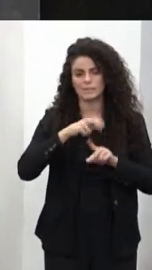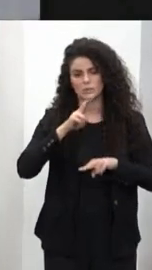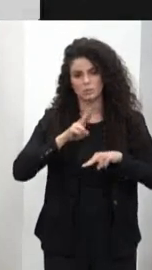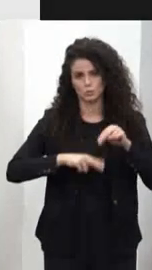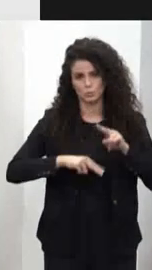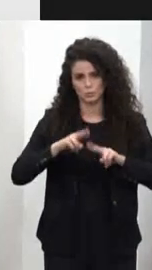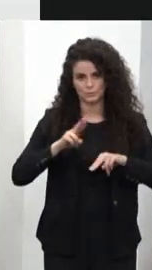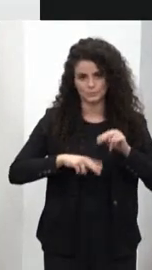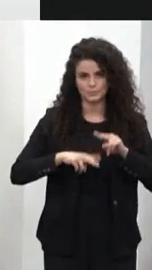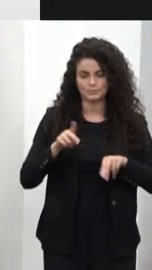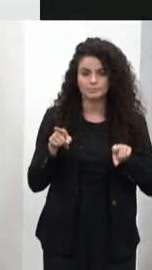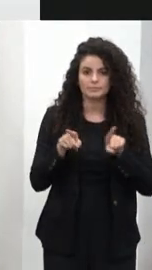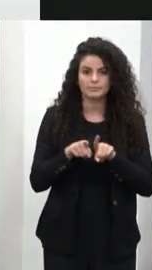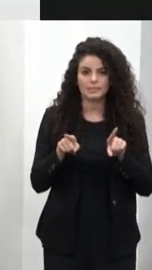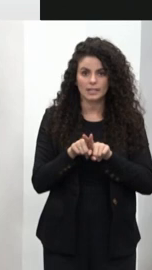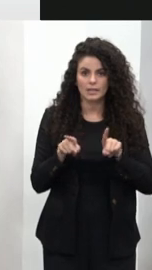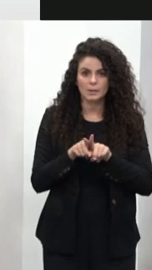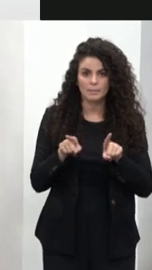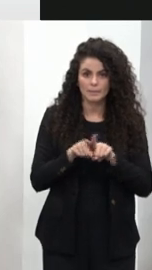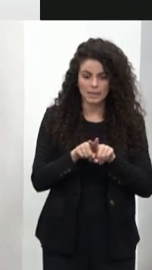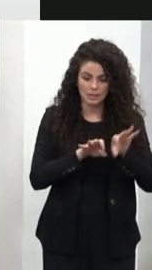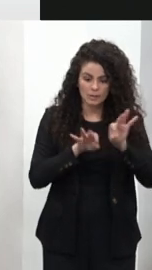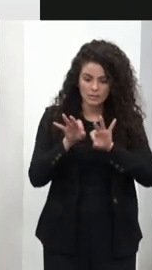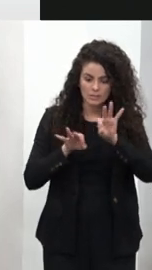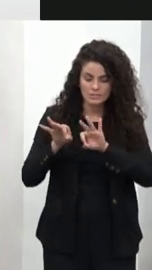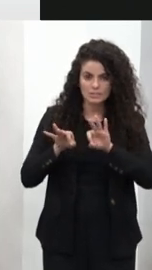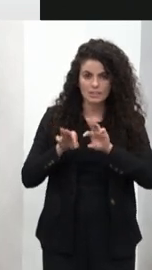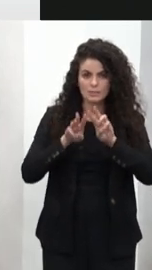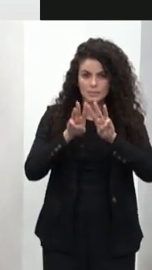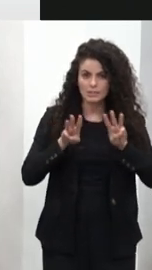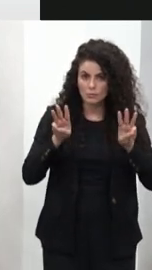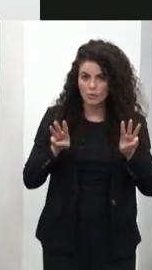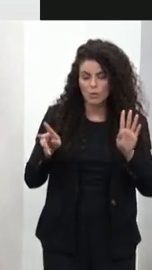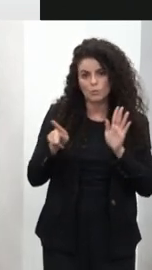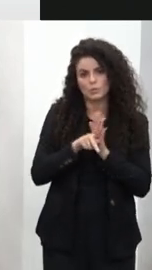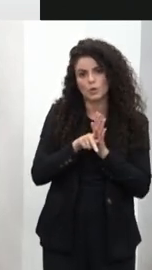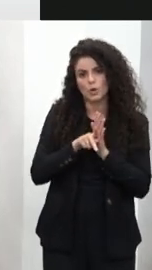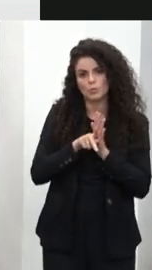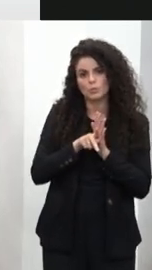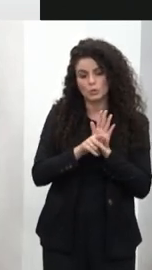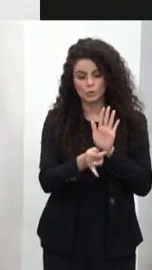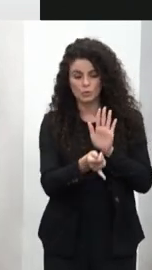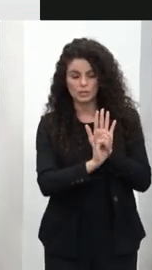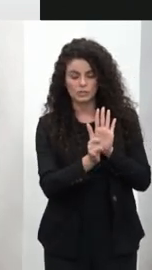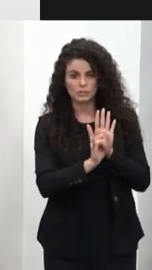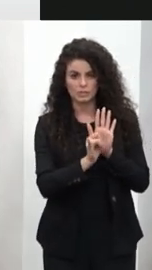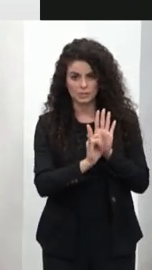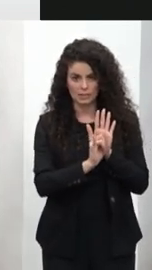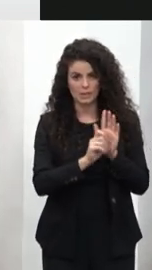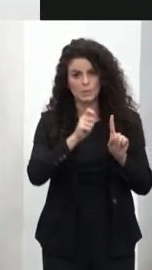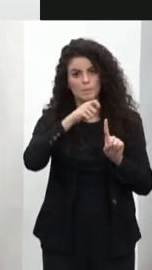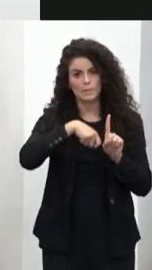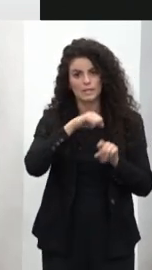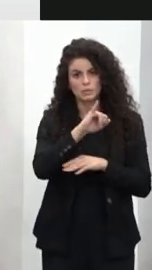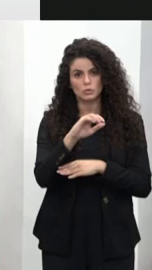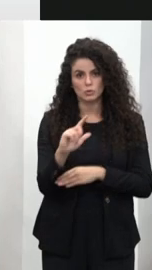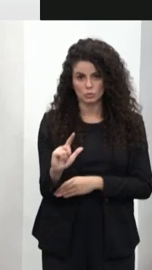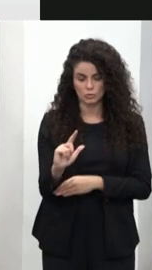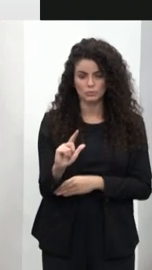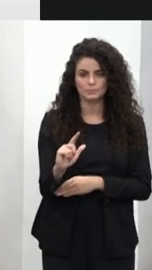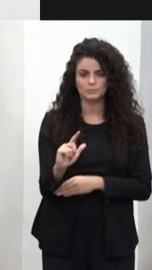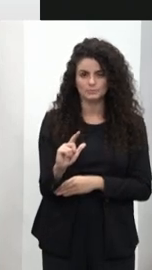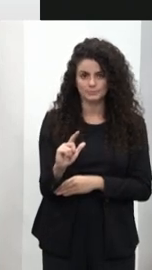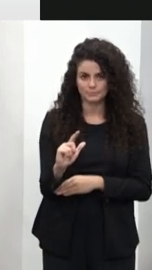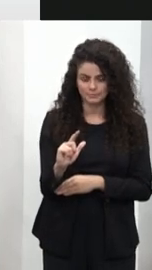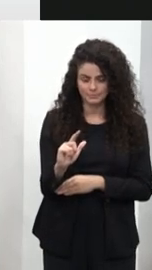disponibilizar a plataforma de editais para ler Paulo Gustavo Júlio da plataforma de editais